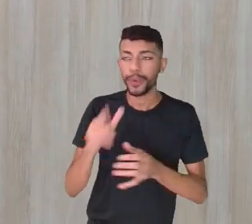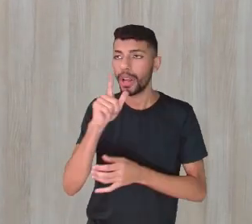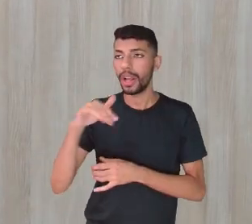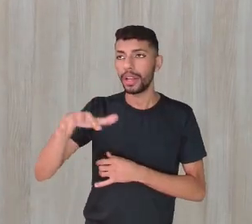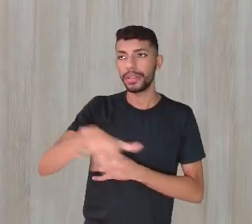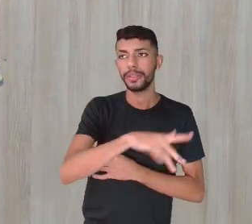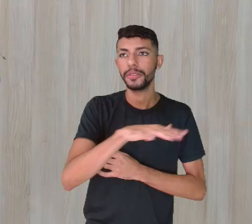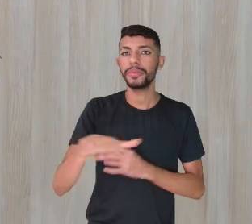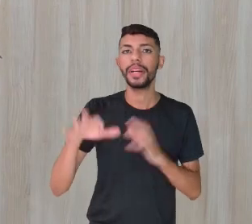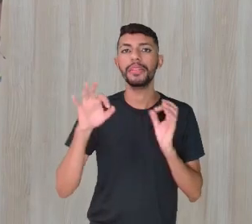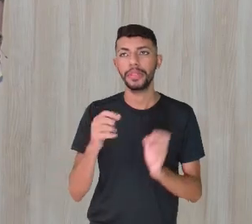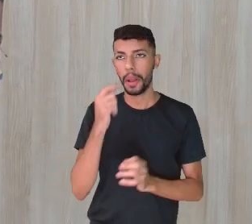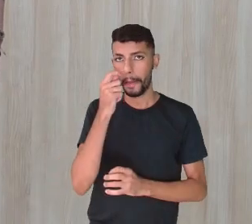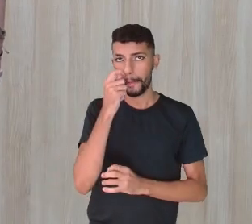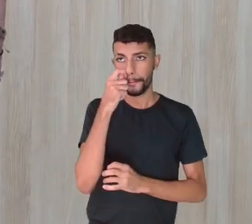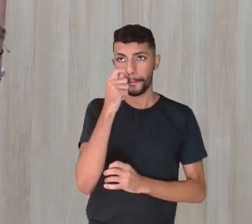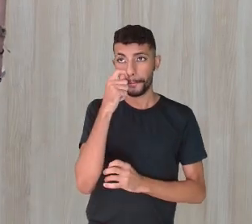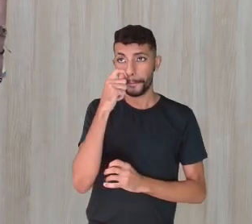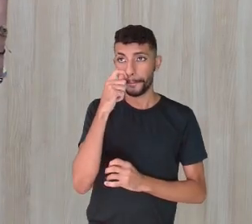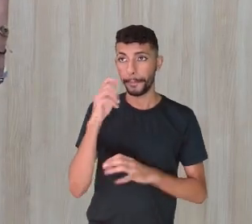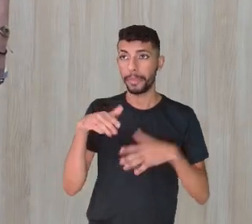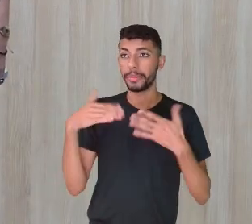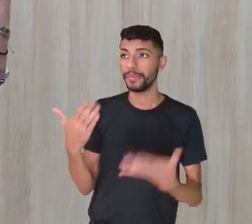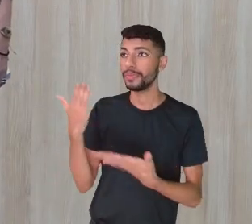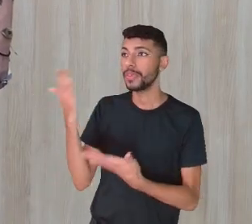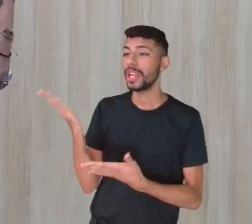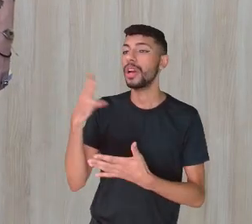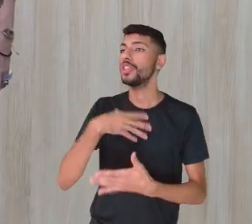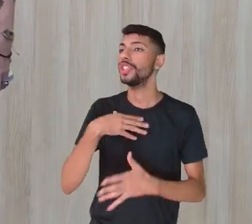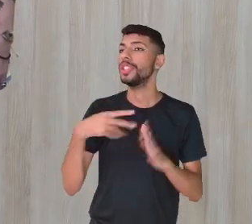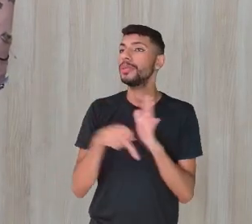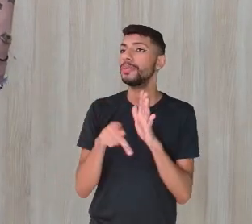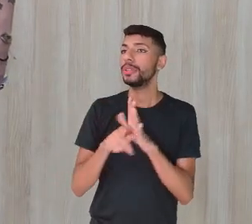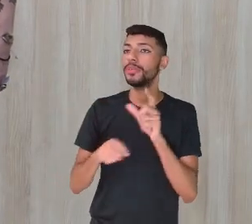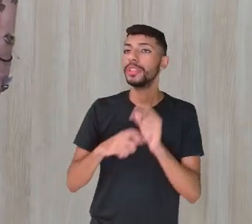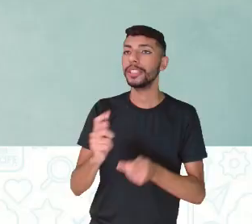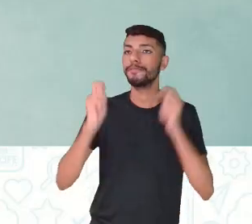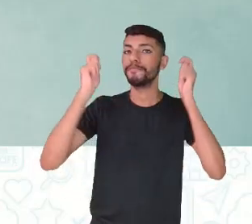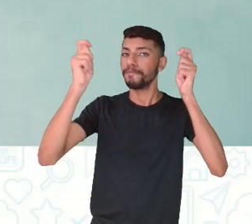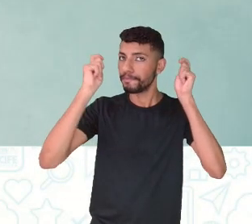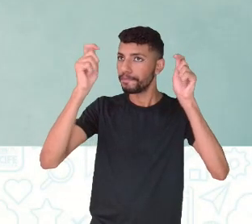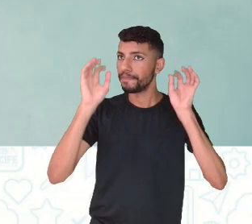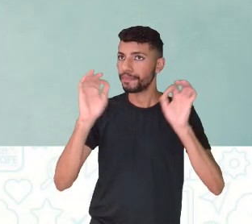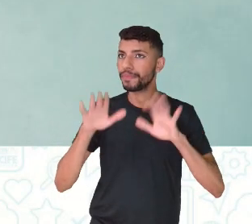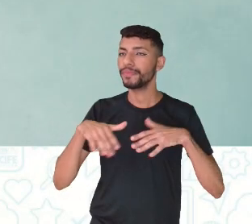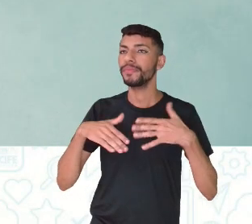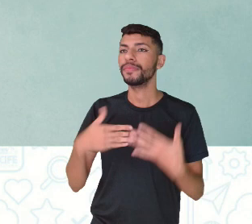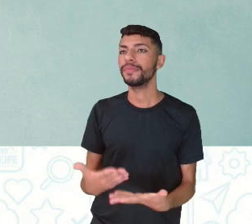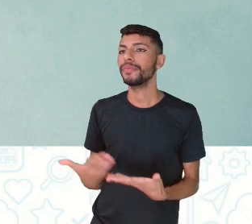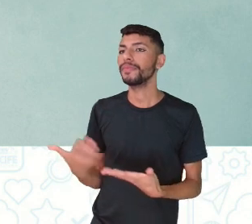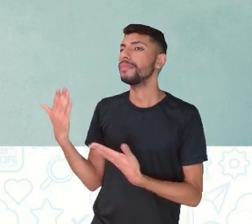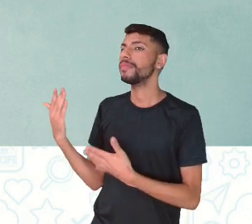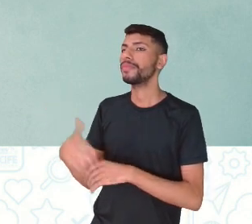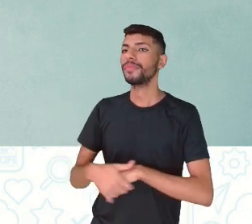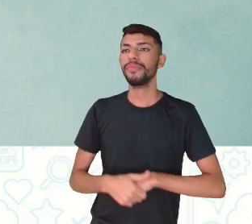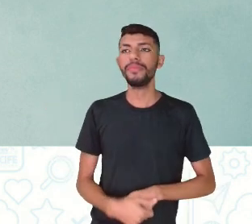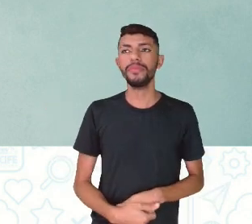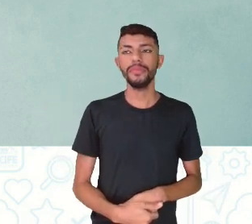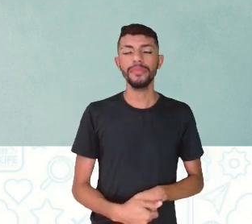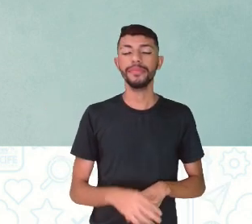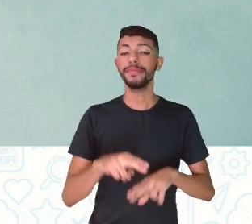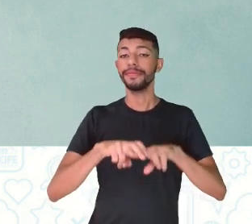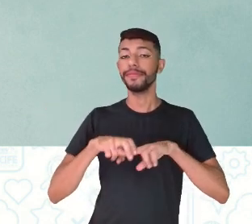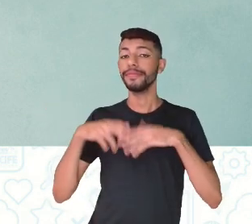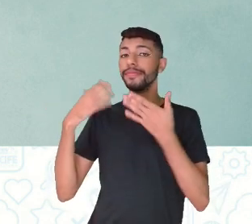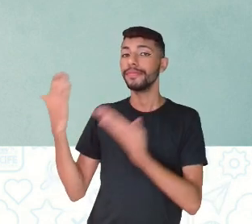mar, certo? Então, uma forma de protesto e de boicote. E aí, vejam só, né, com essa situação